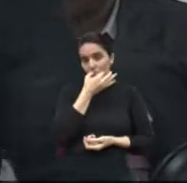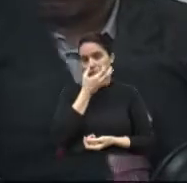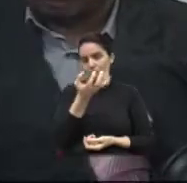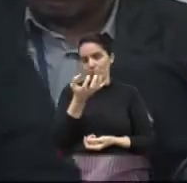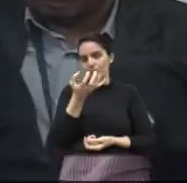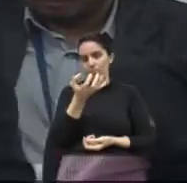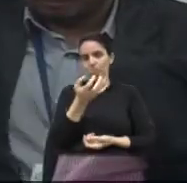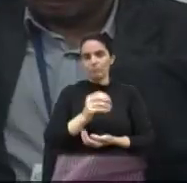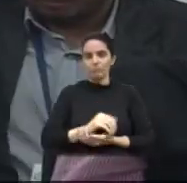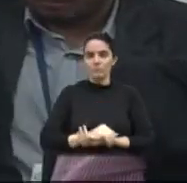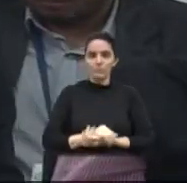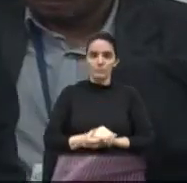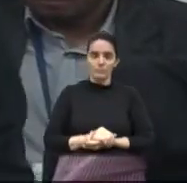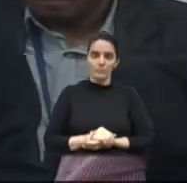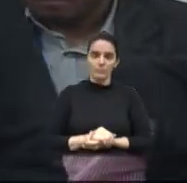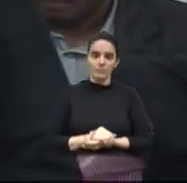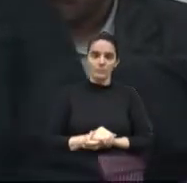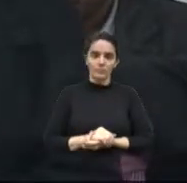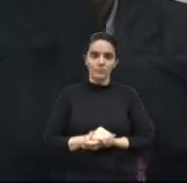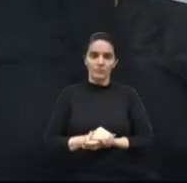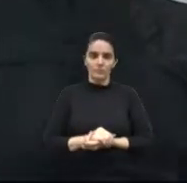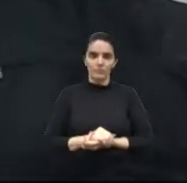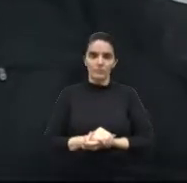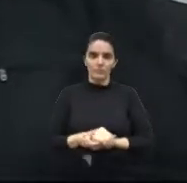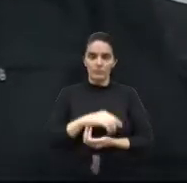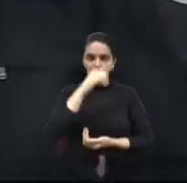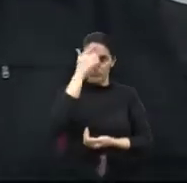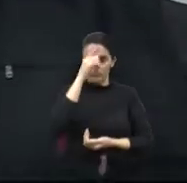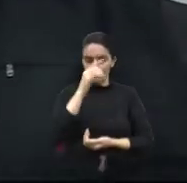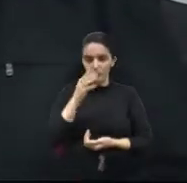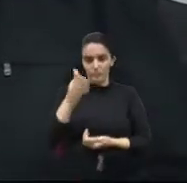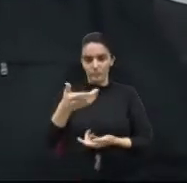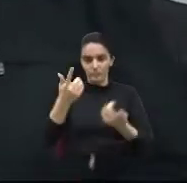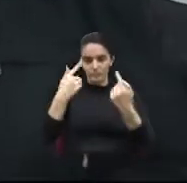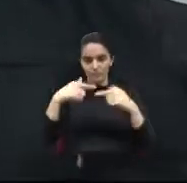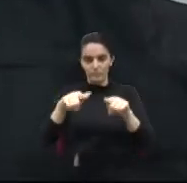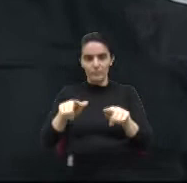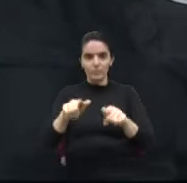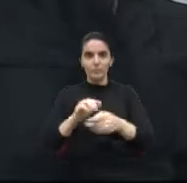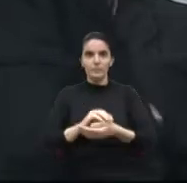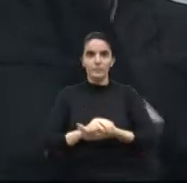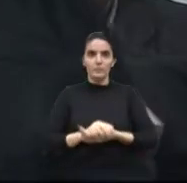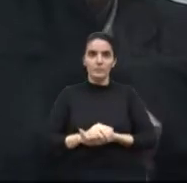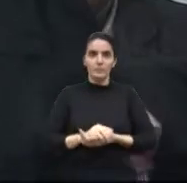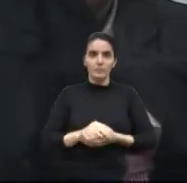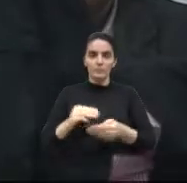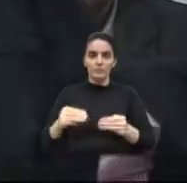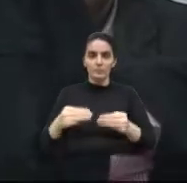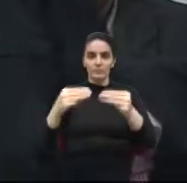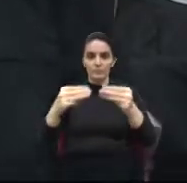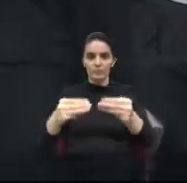Eu já fui contrário quando alguns ministros...